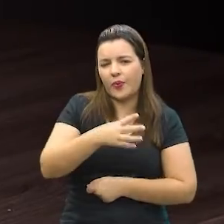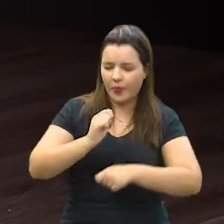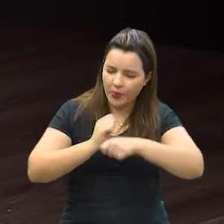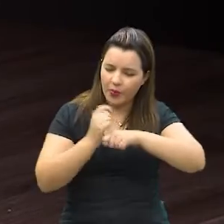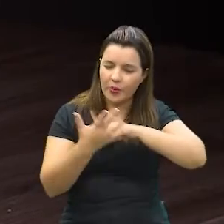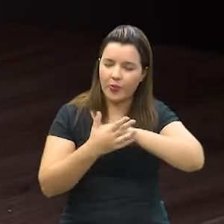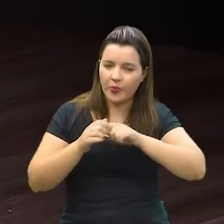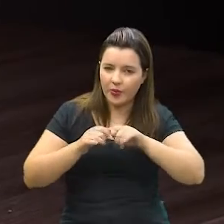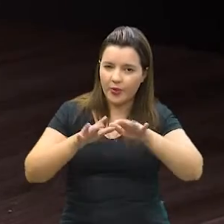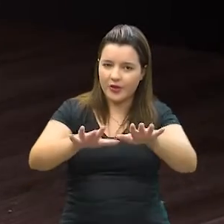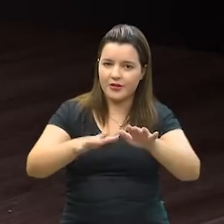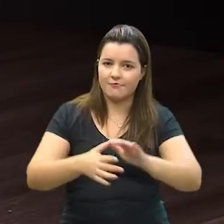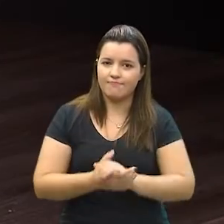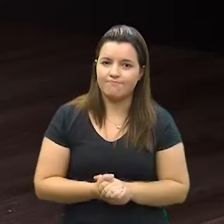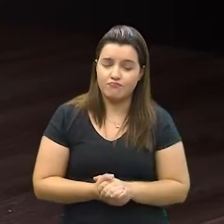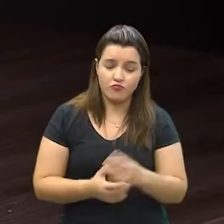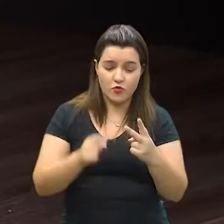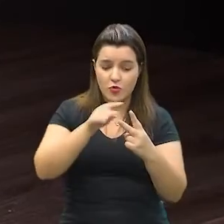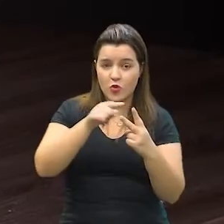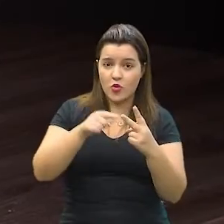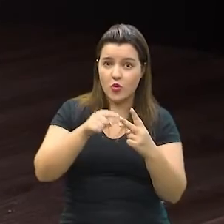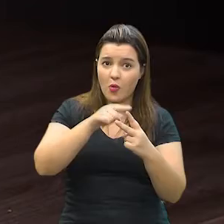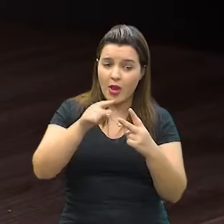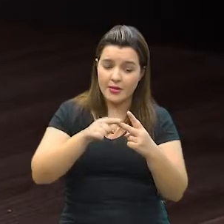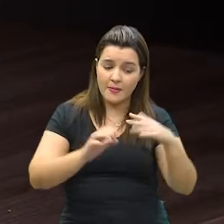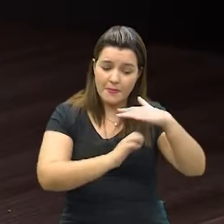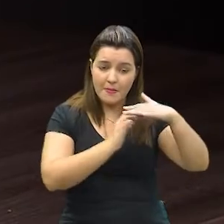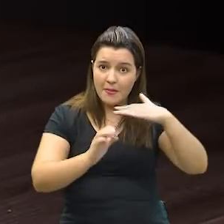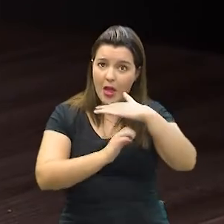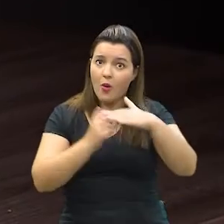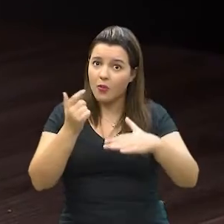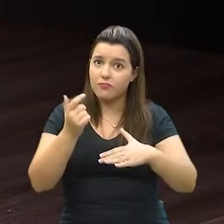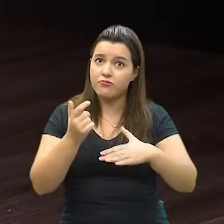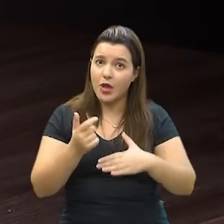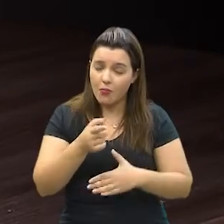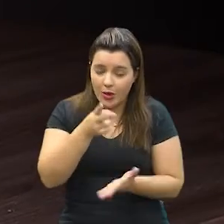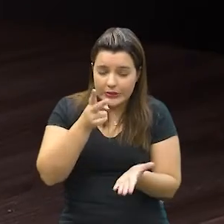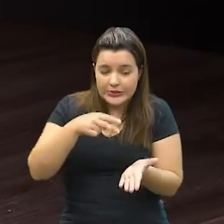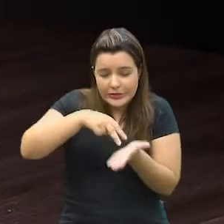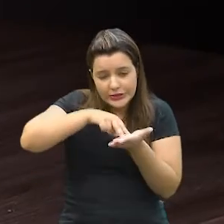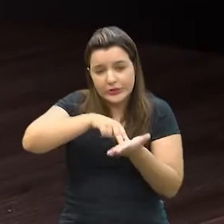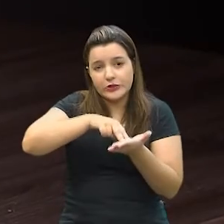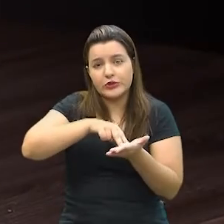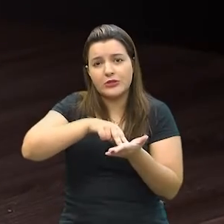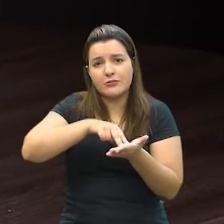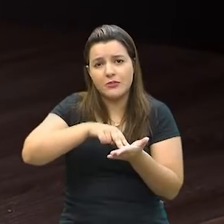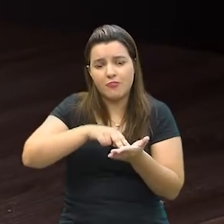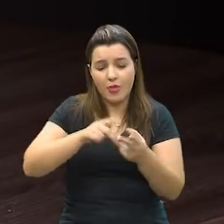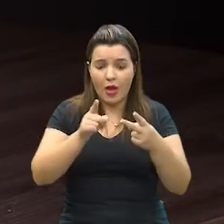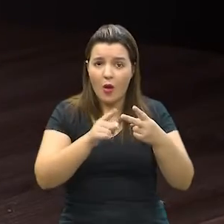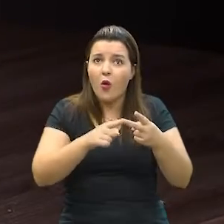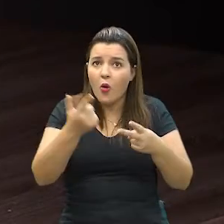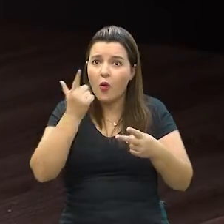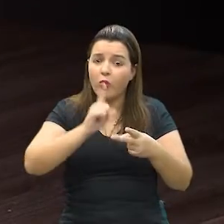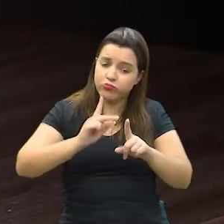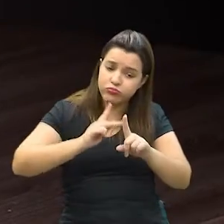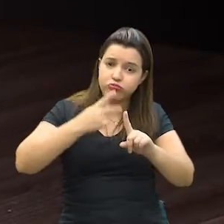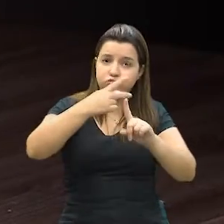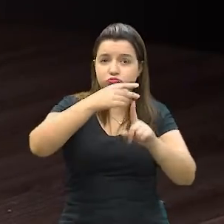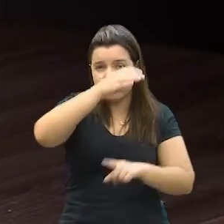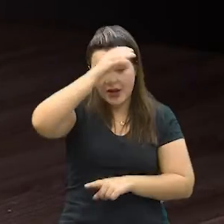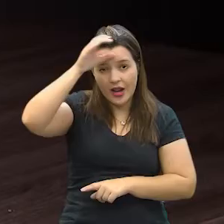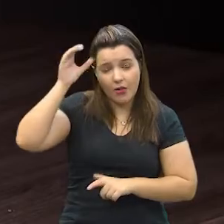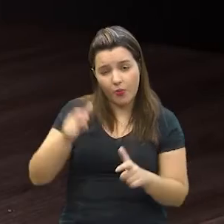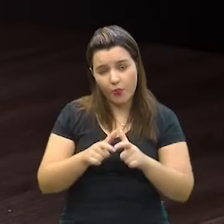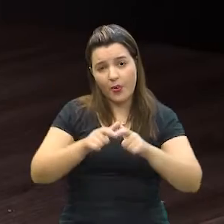a pandemia, alguns inclusive conseguiram aí aumentar o faturamento, conquistar mais clientes, mas